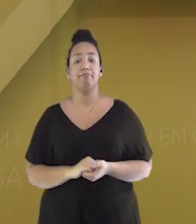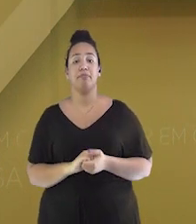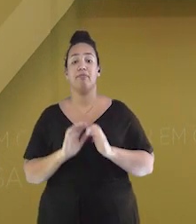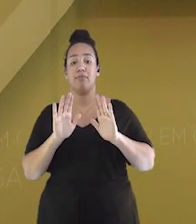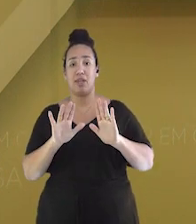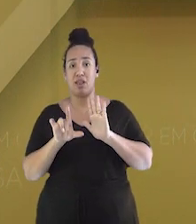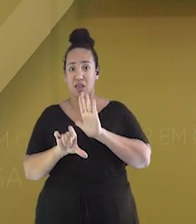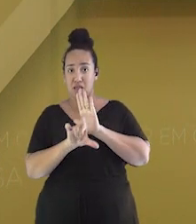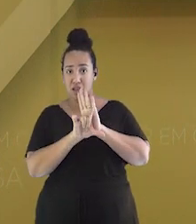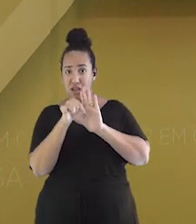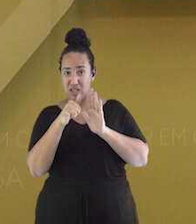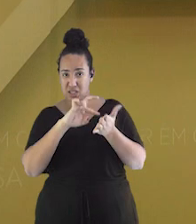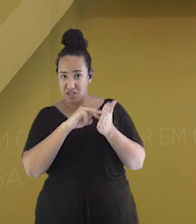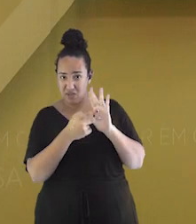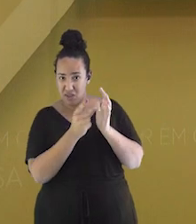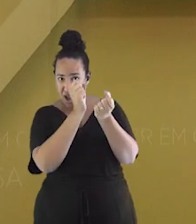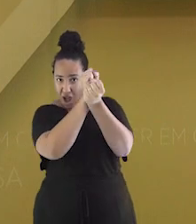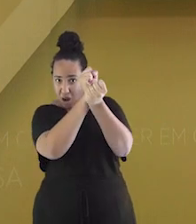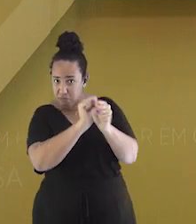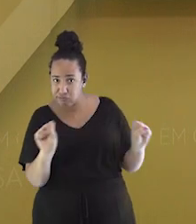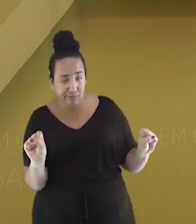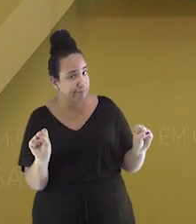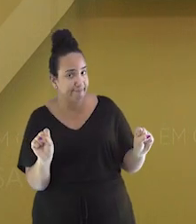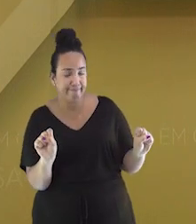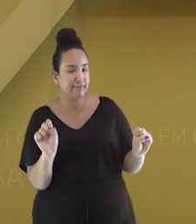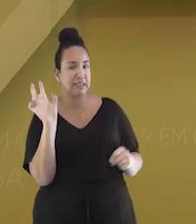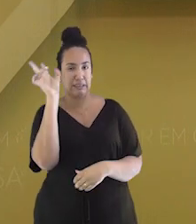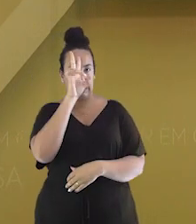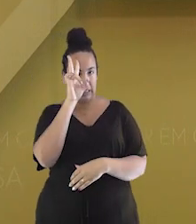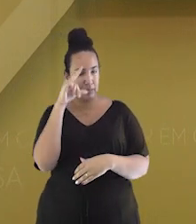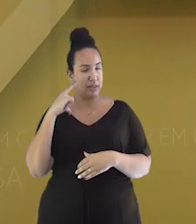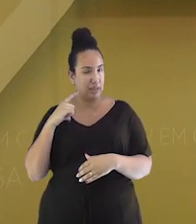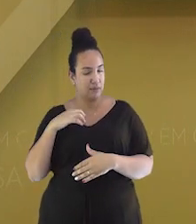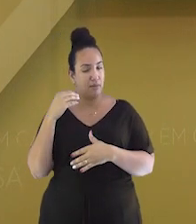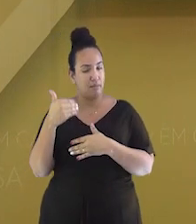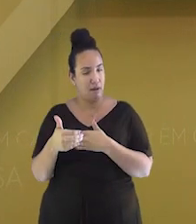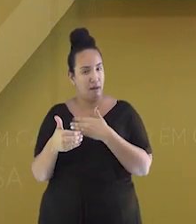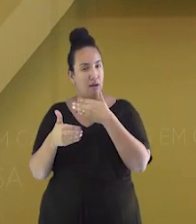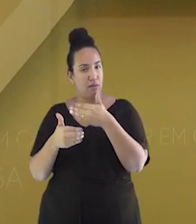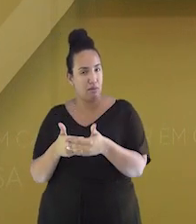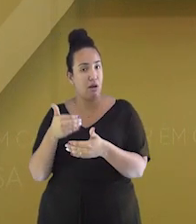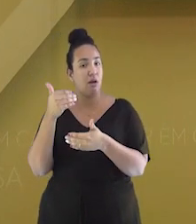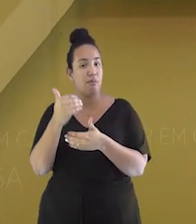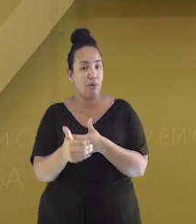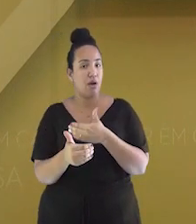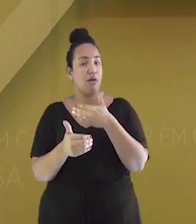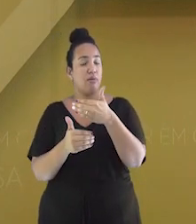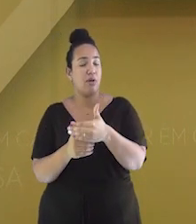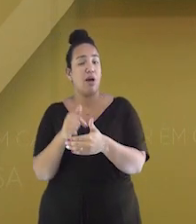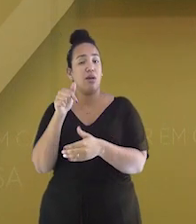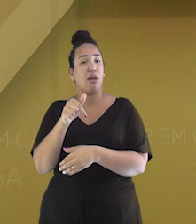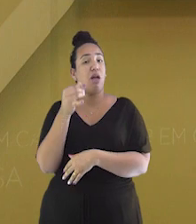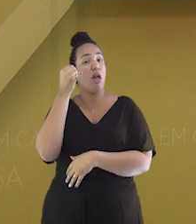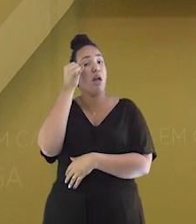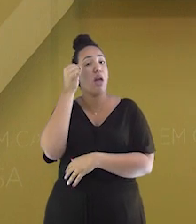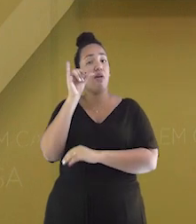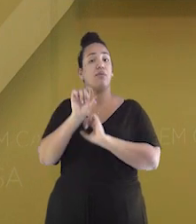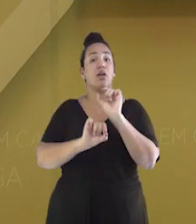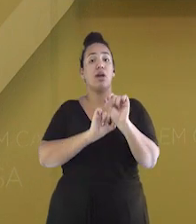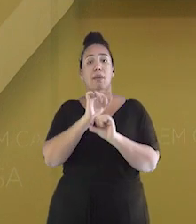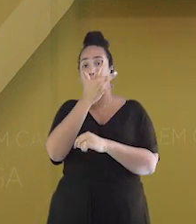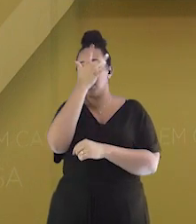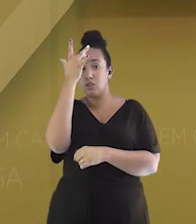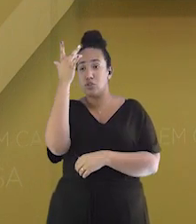não significa o fim da escravidão. Lembre-se do processo gradual. Ou seja, eles estavam evitando que novas